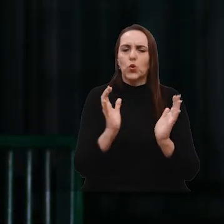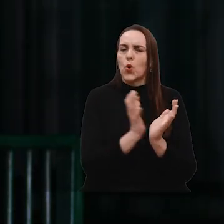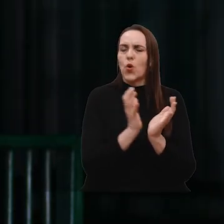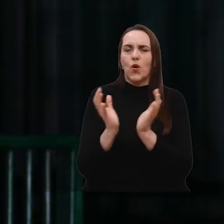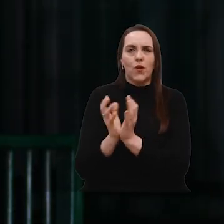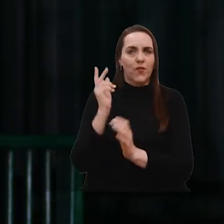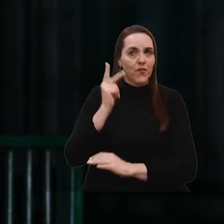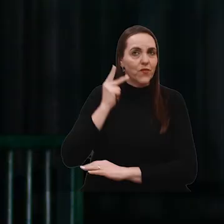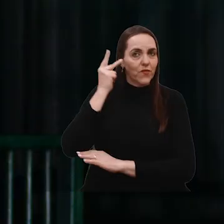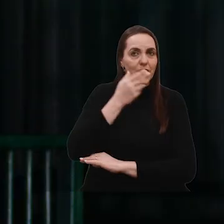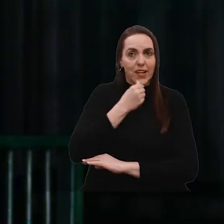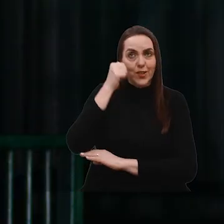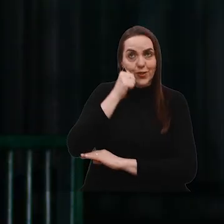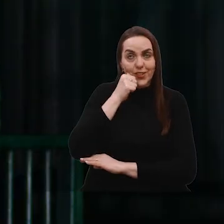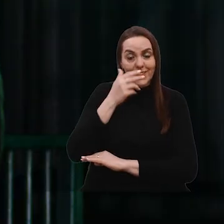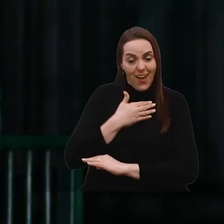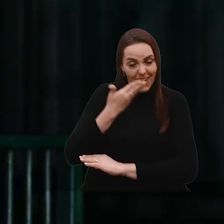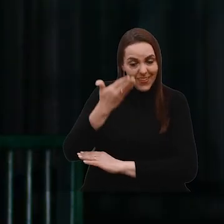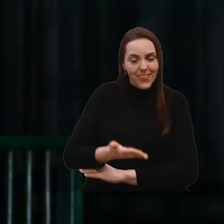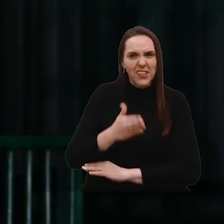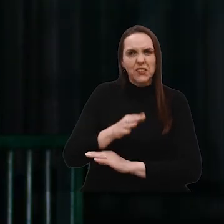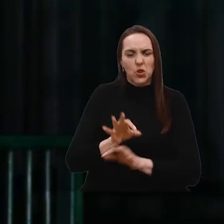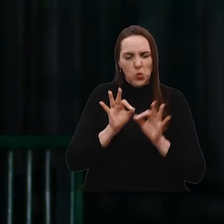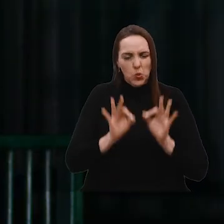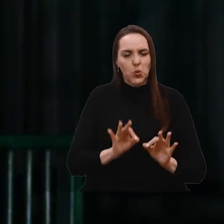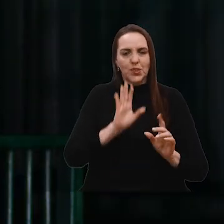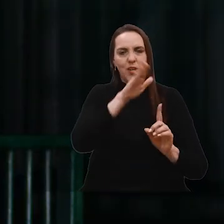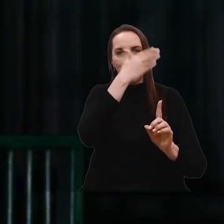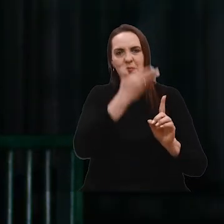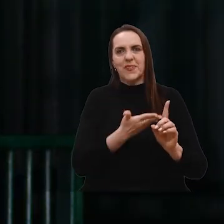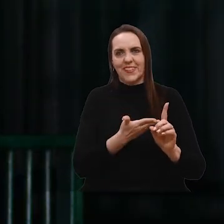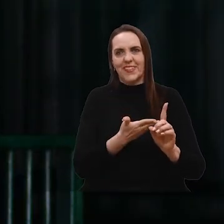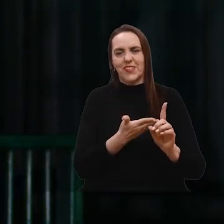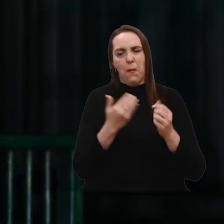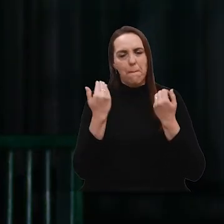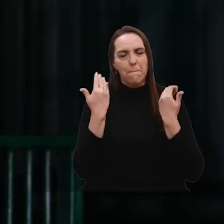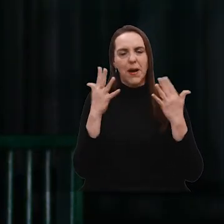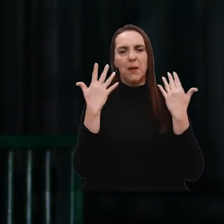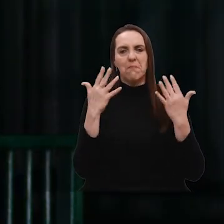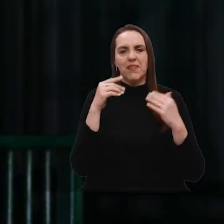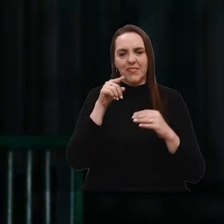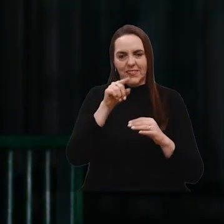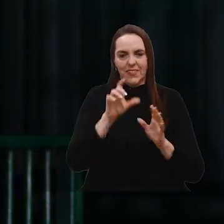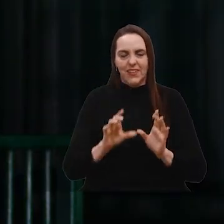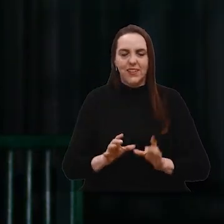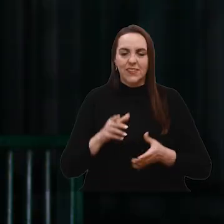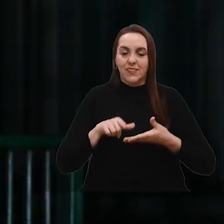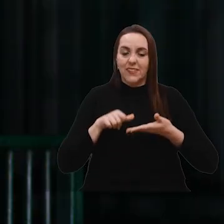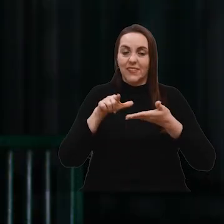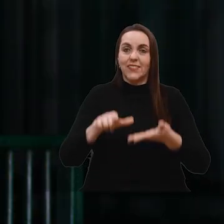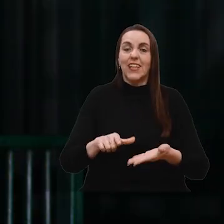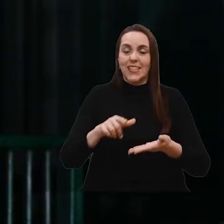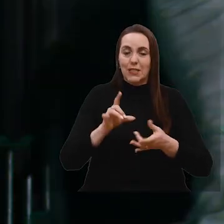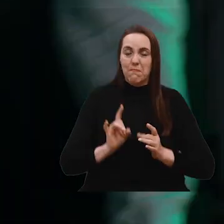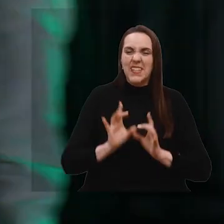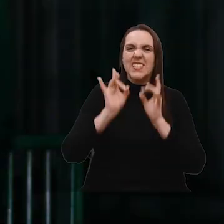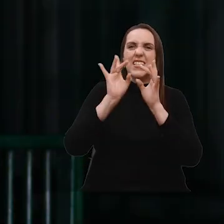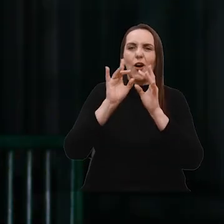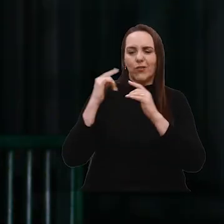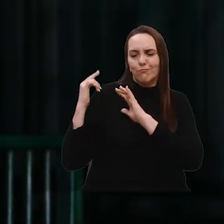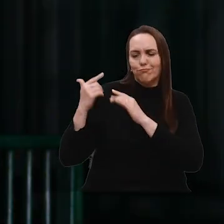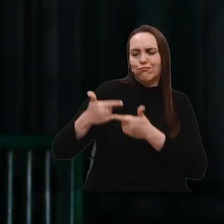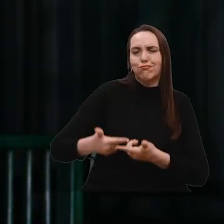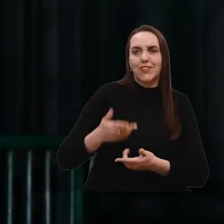ter recebido o apoio unânime dos meus colegas vereadores, de poder estar aqui para prestar essa justíssima homenagem. Parabéns pela comenda